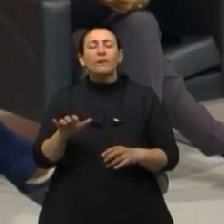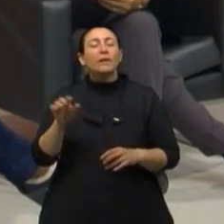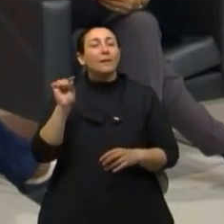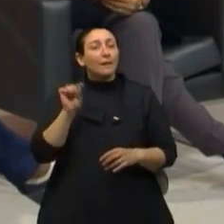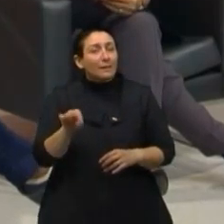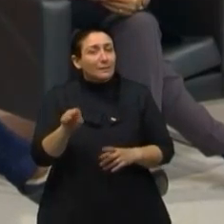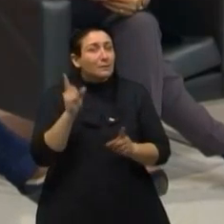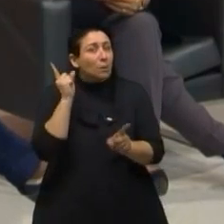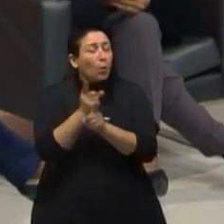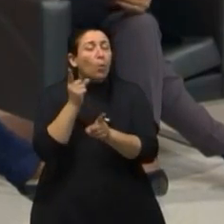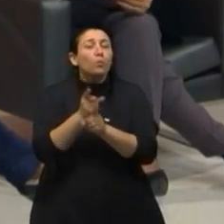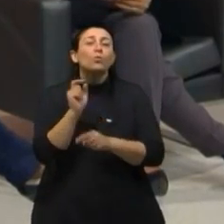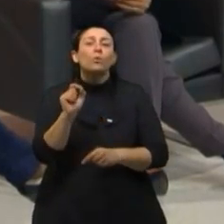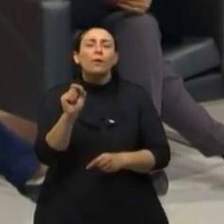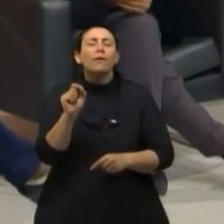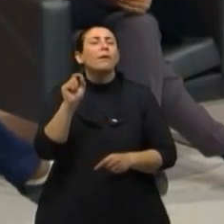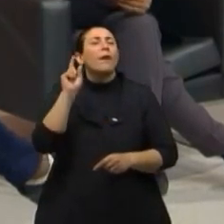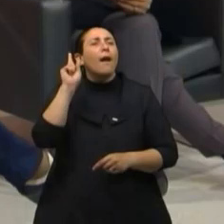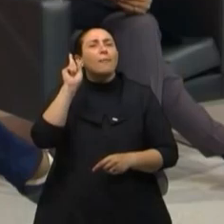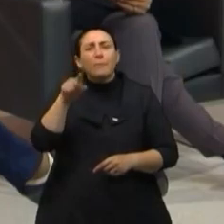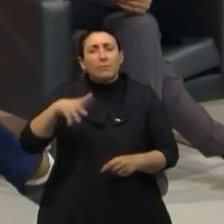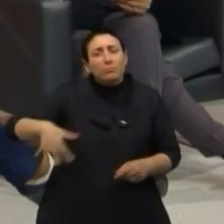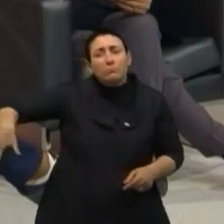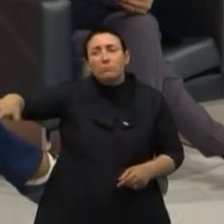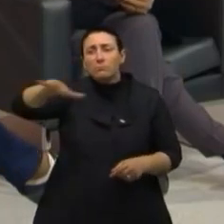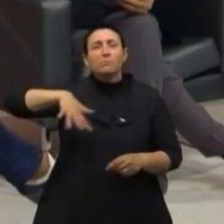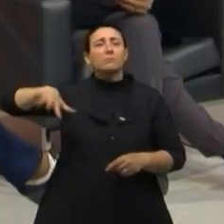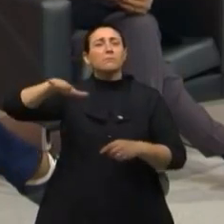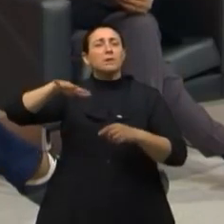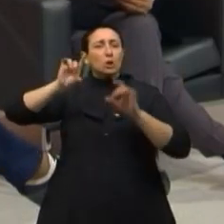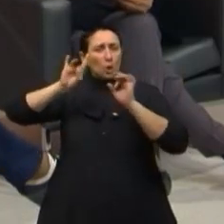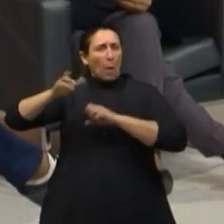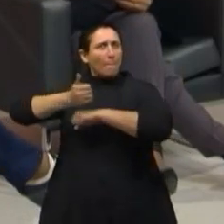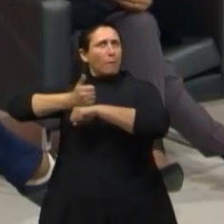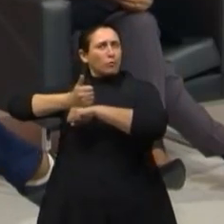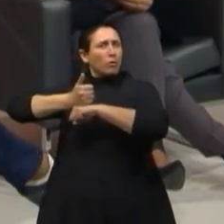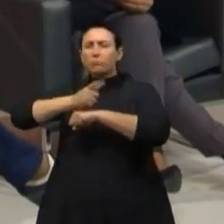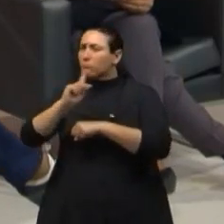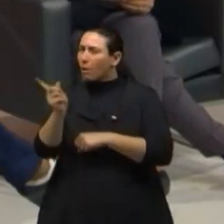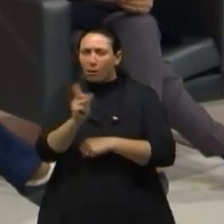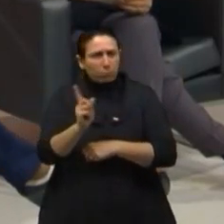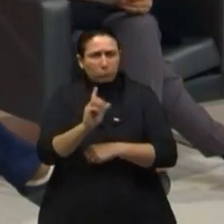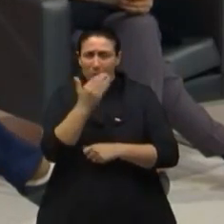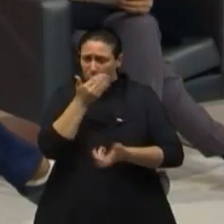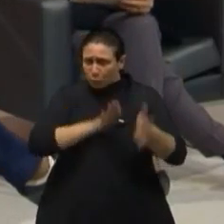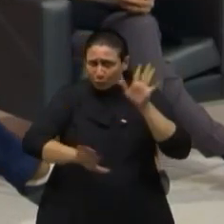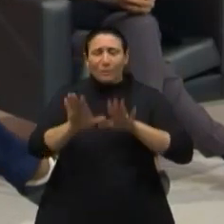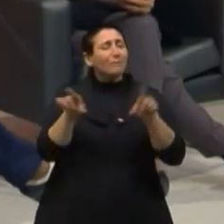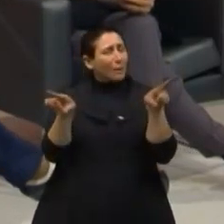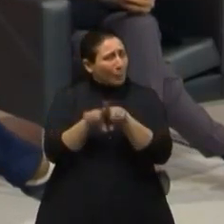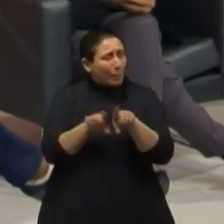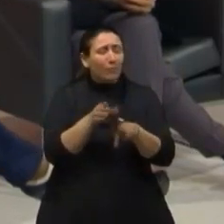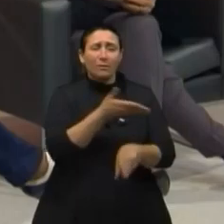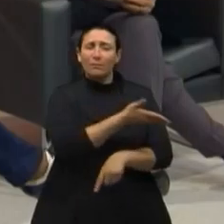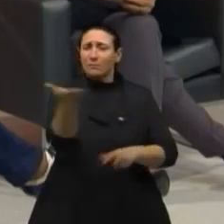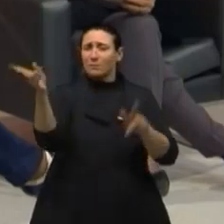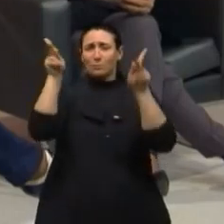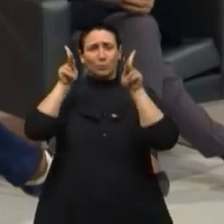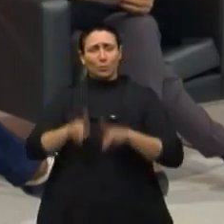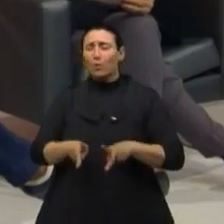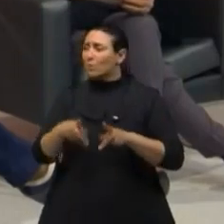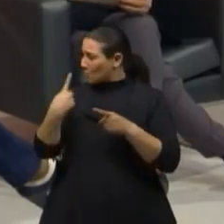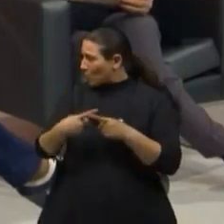encontros são para alertar não só profissionais a população em geral às vezes só para profissionais não é para nós a o conhecimento e o